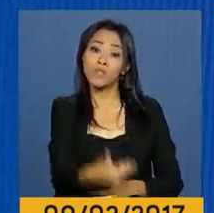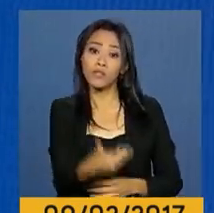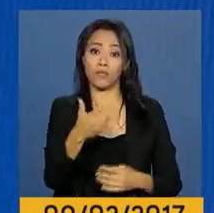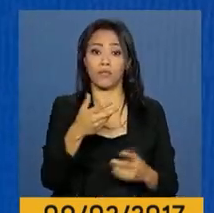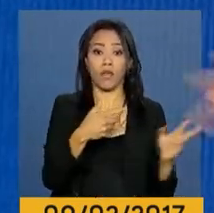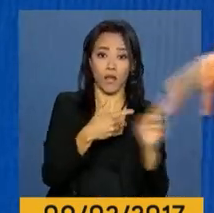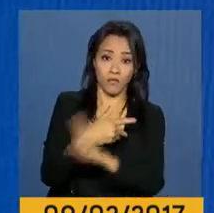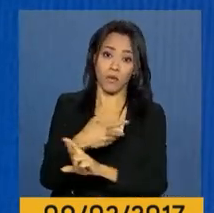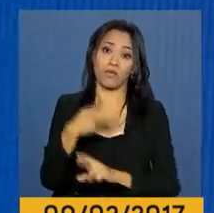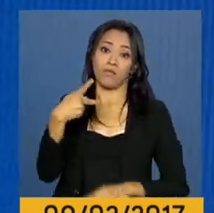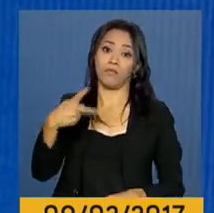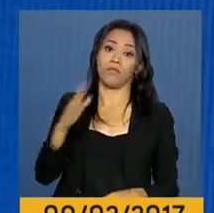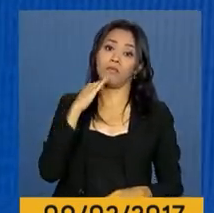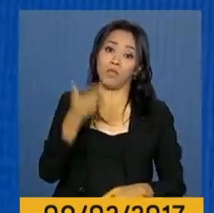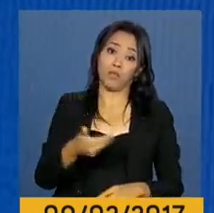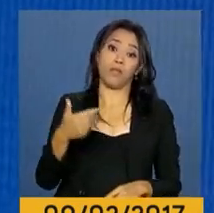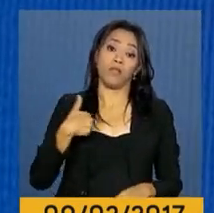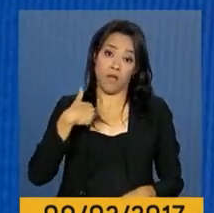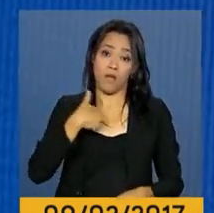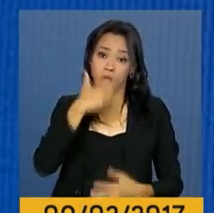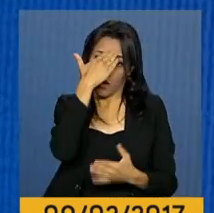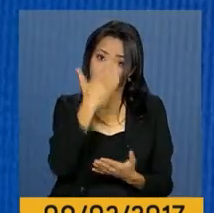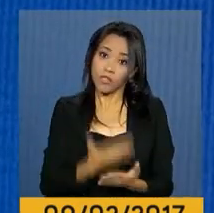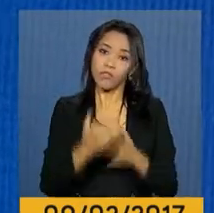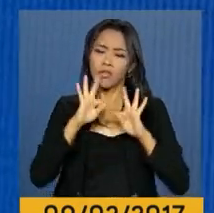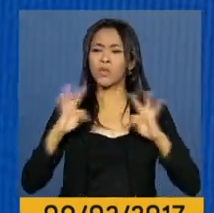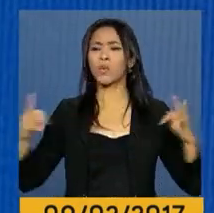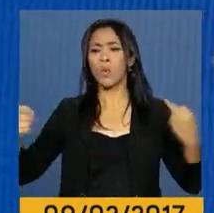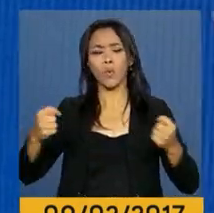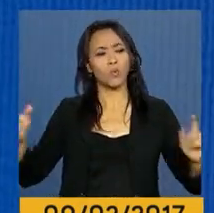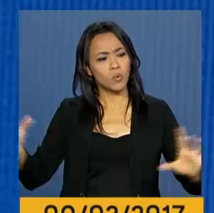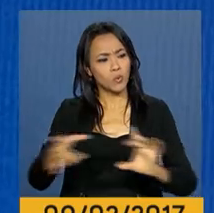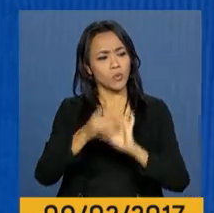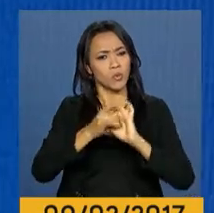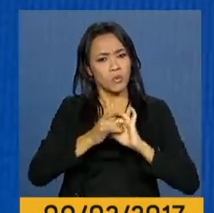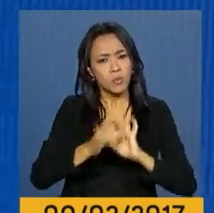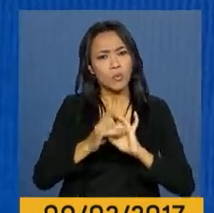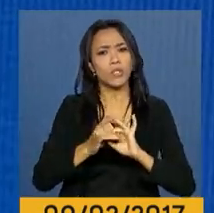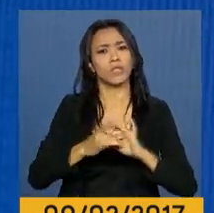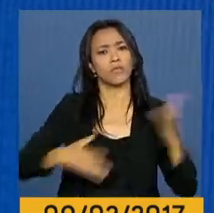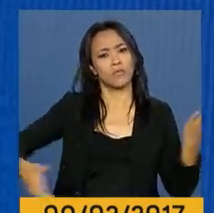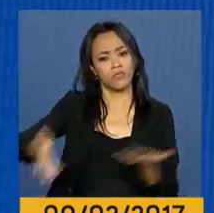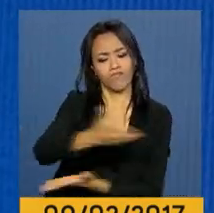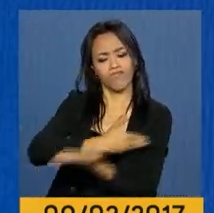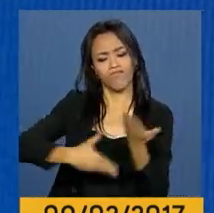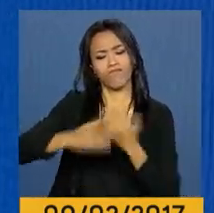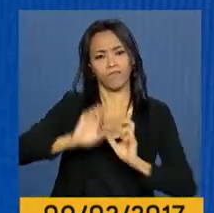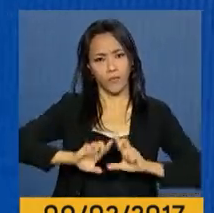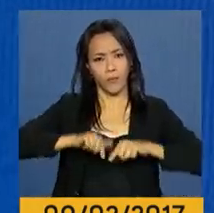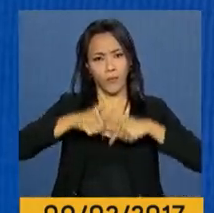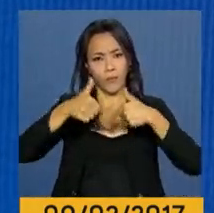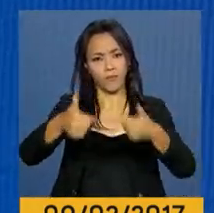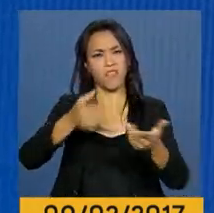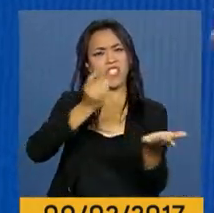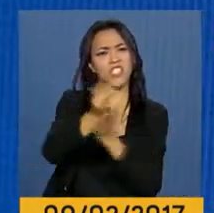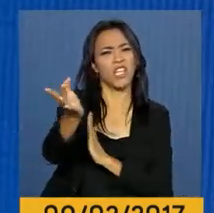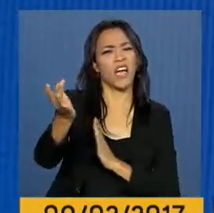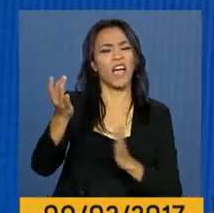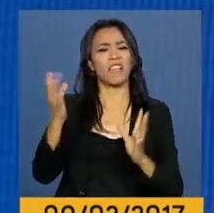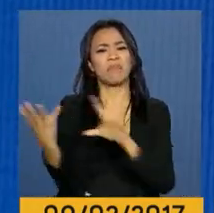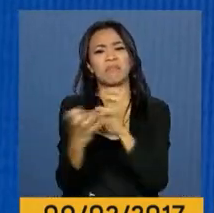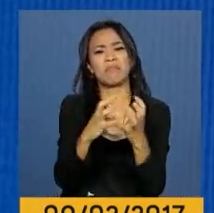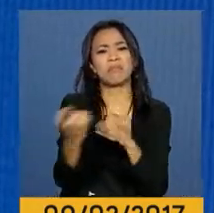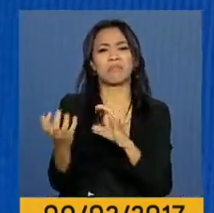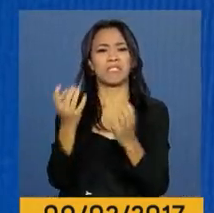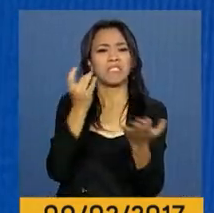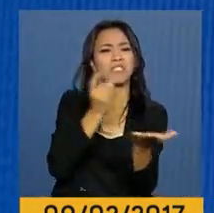veiamos que todos unidos não é eh retirada toda e qualquer hipótese de divisão entre